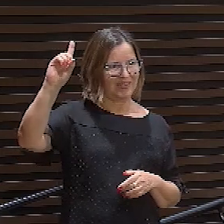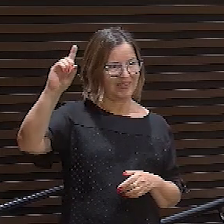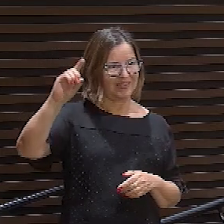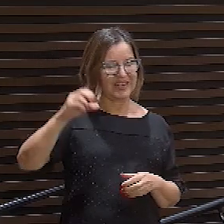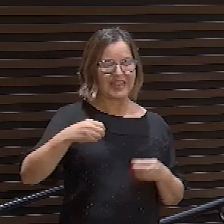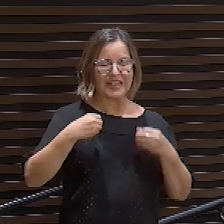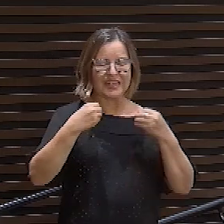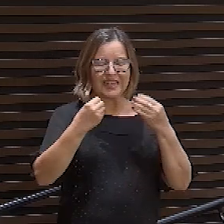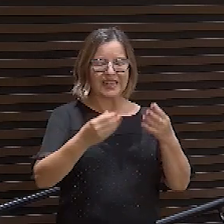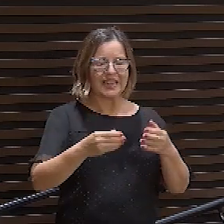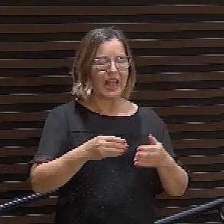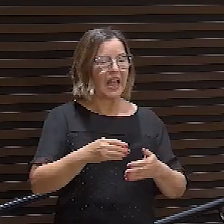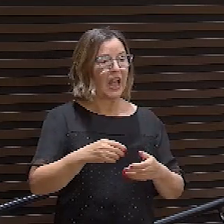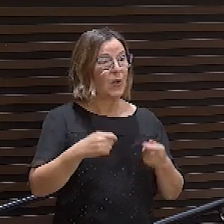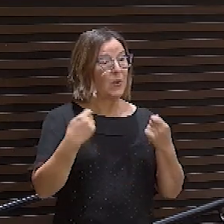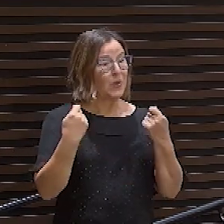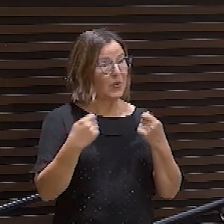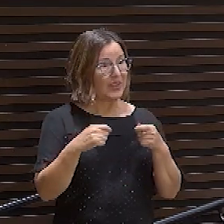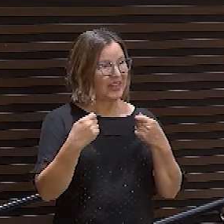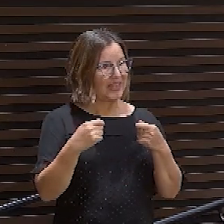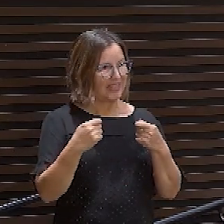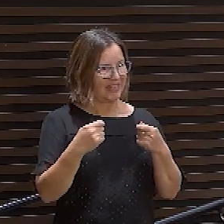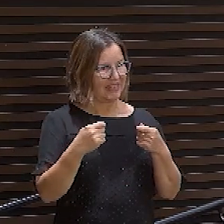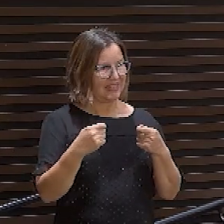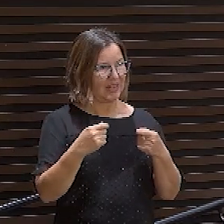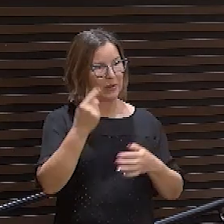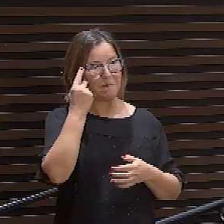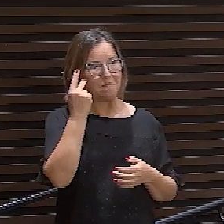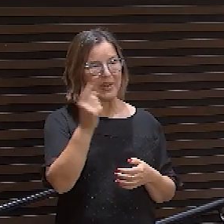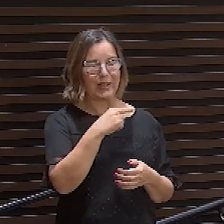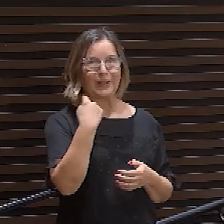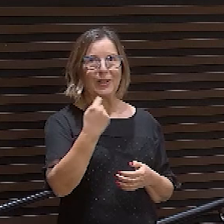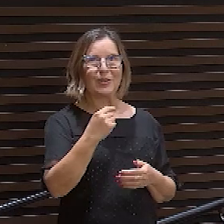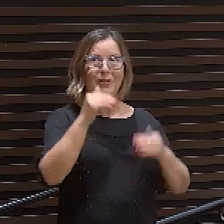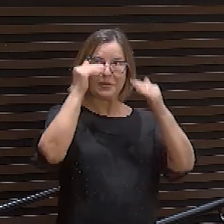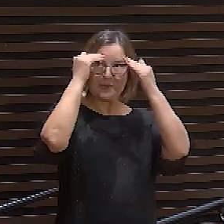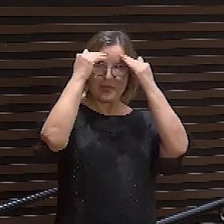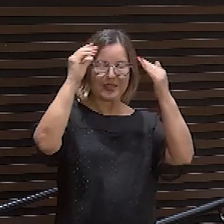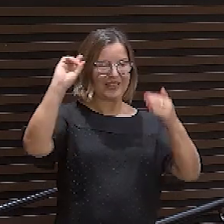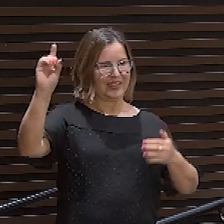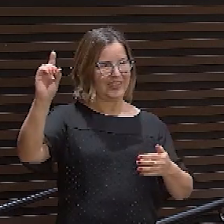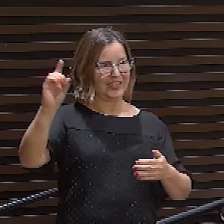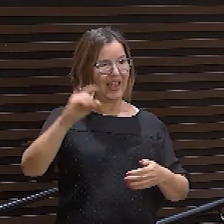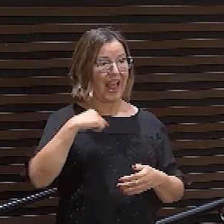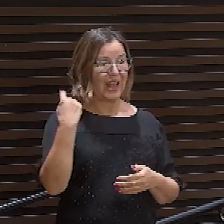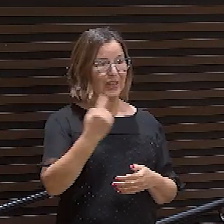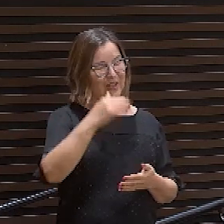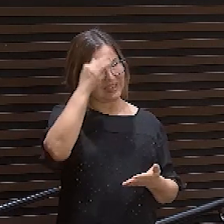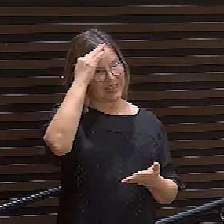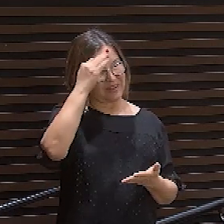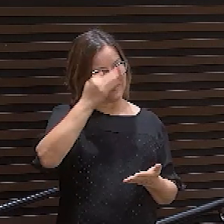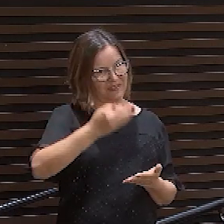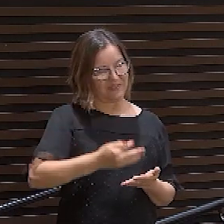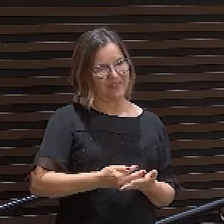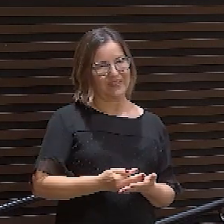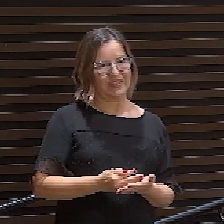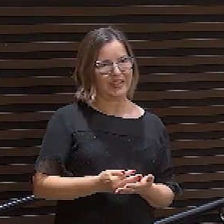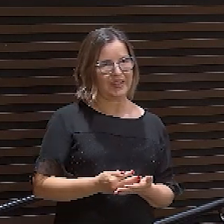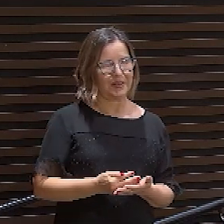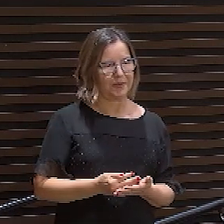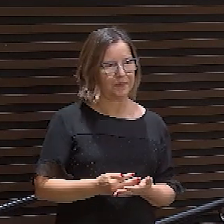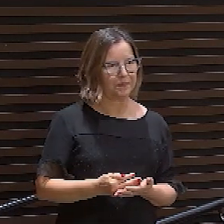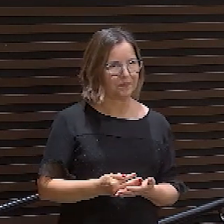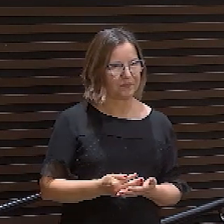para obedecermos às Tuas ordens. Nossa fé é evidenciada